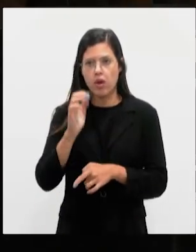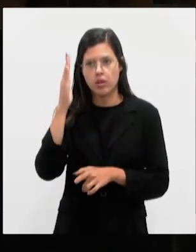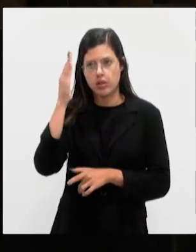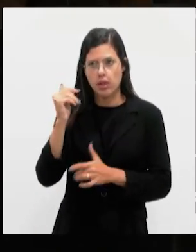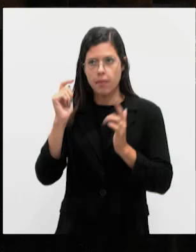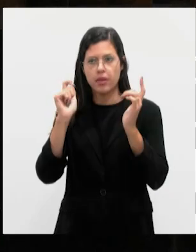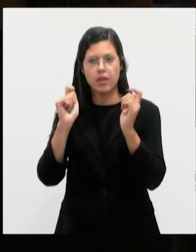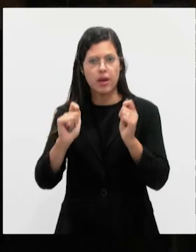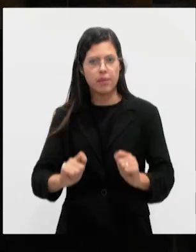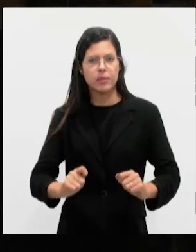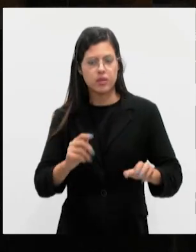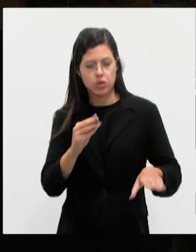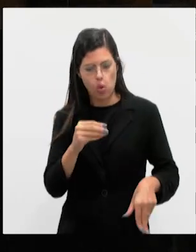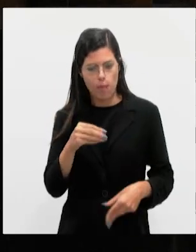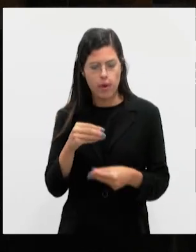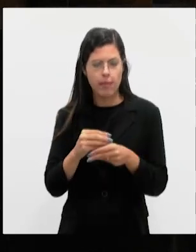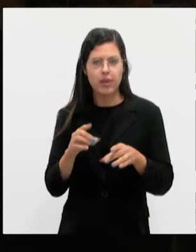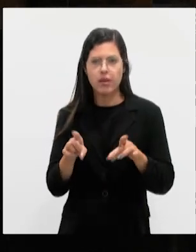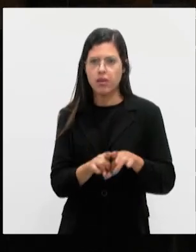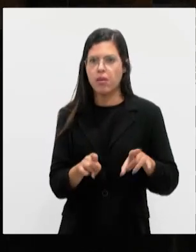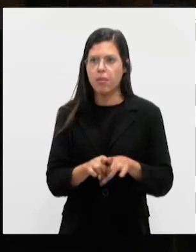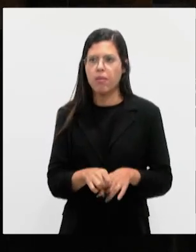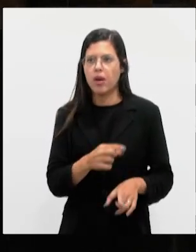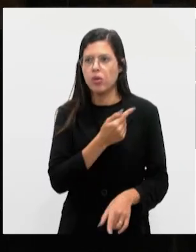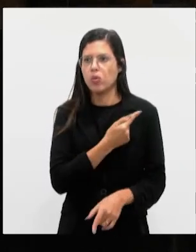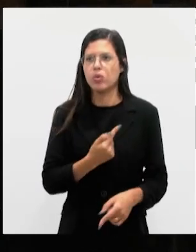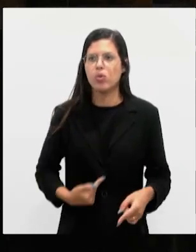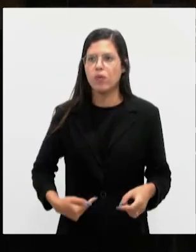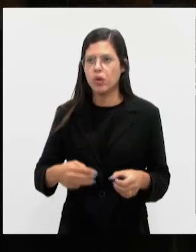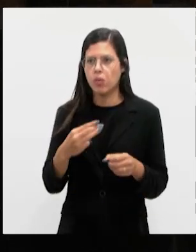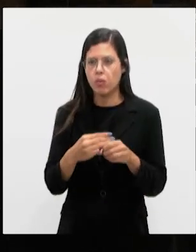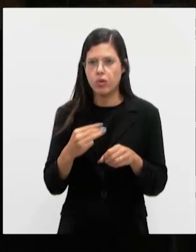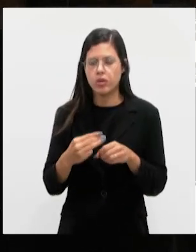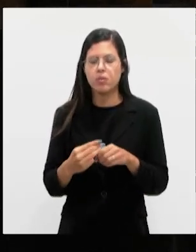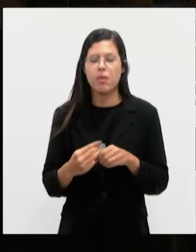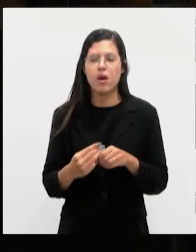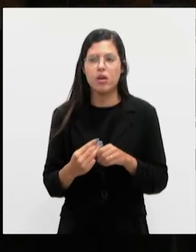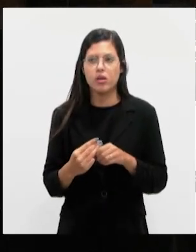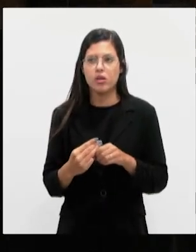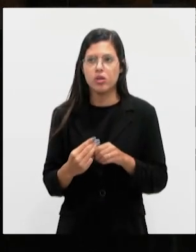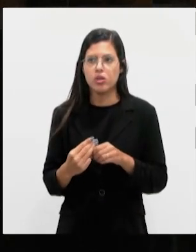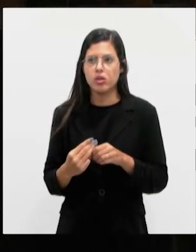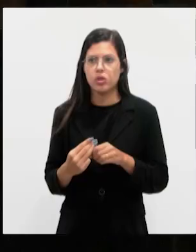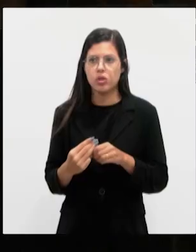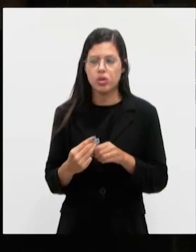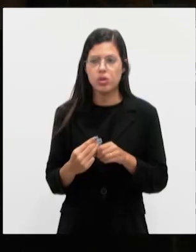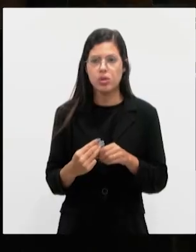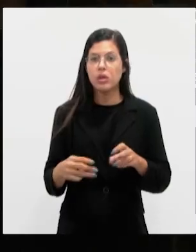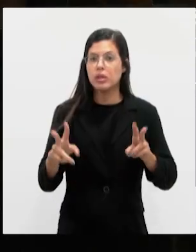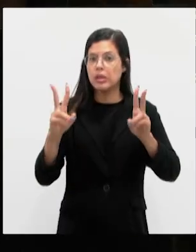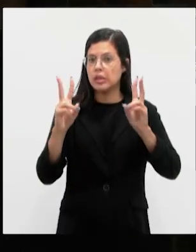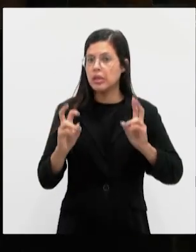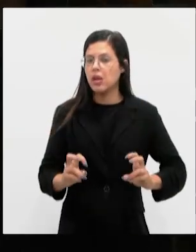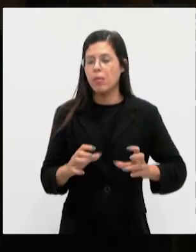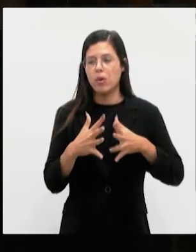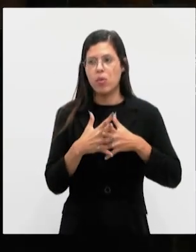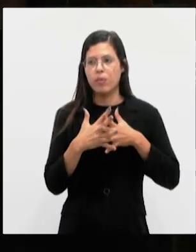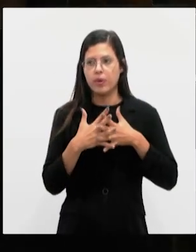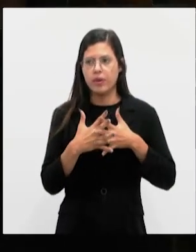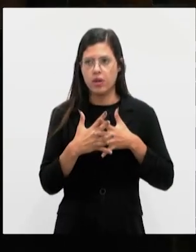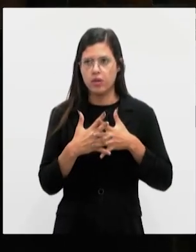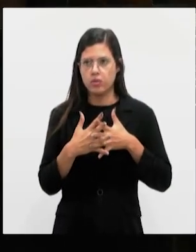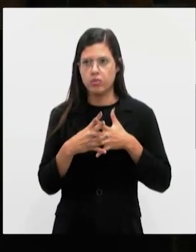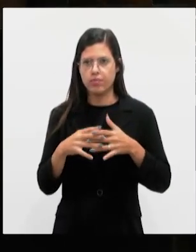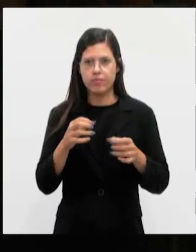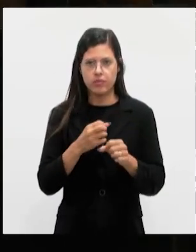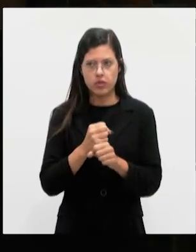competência complementar também dos governos municipais nesse tema, porque é um tema complexo que nos